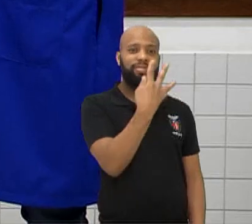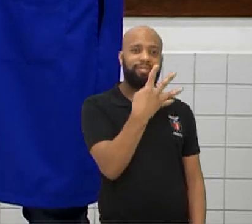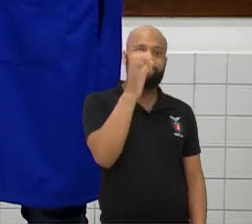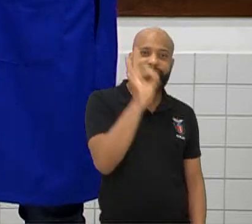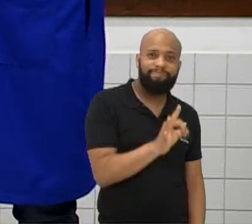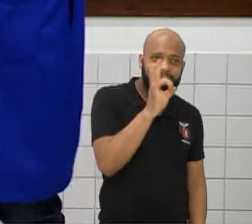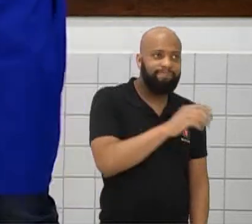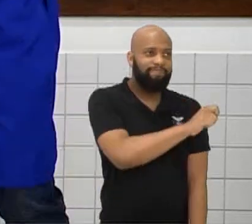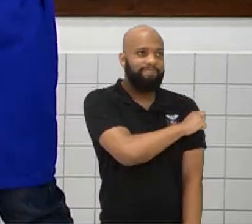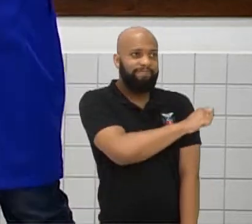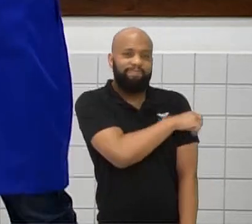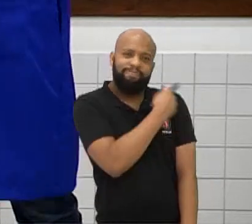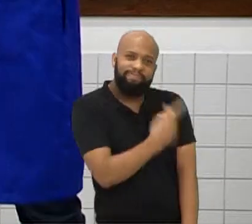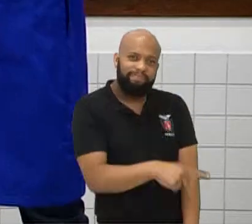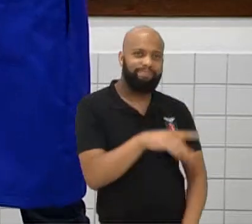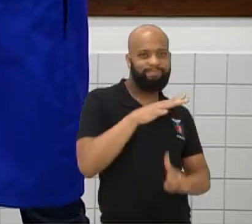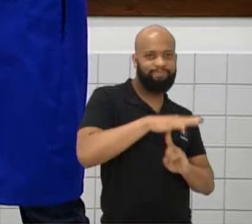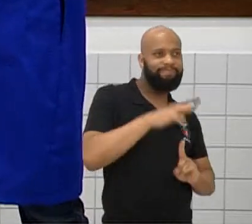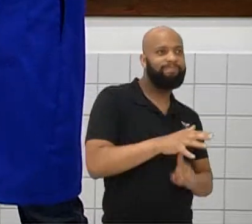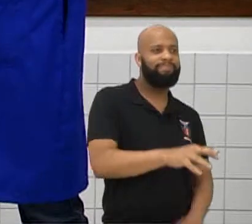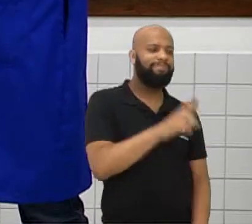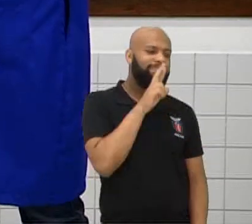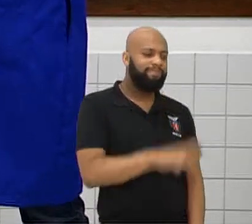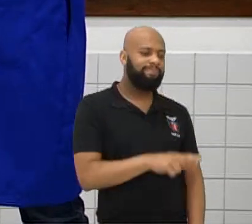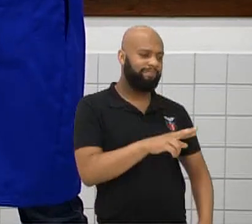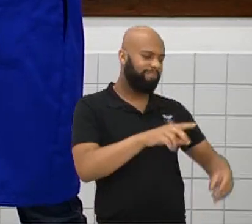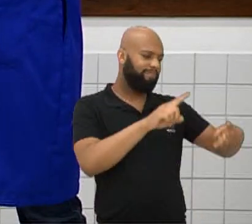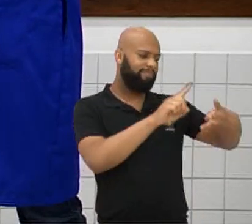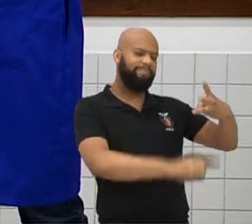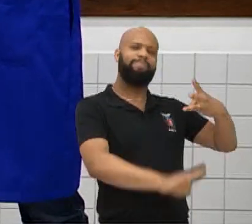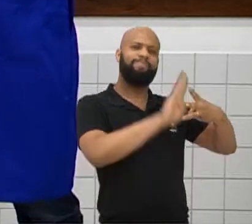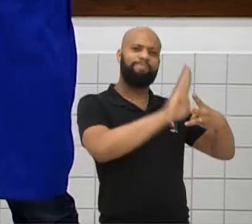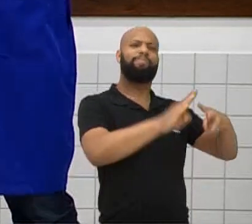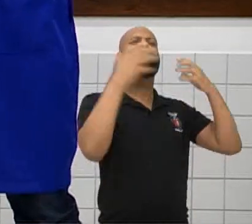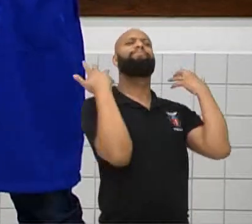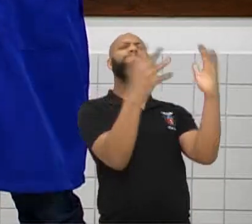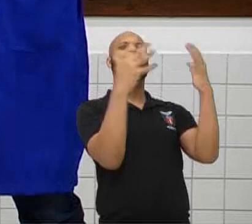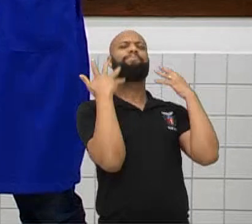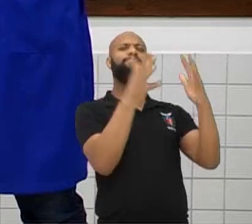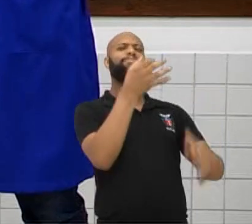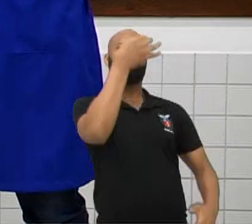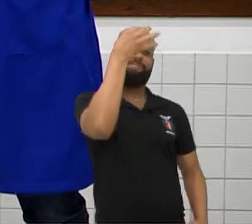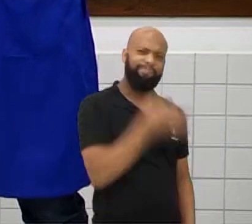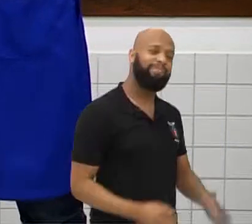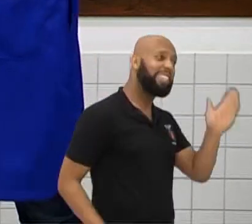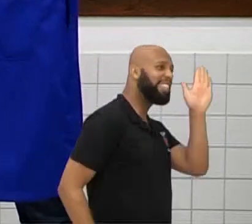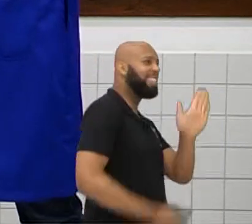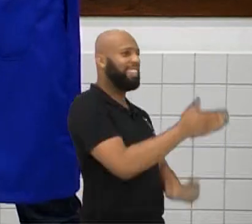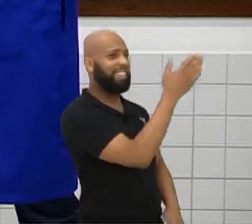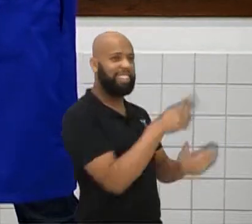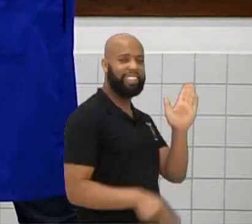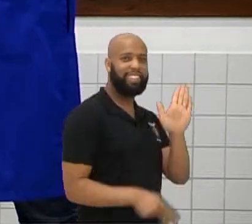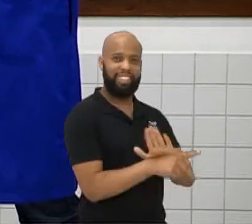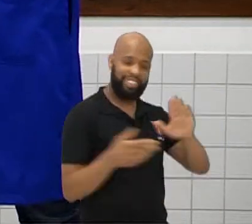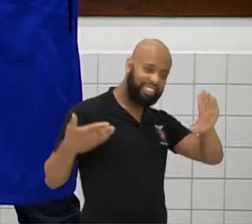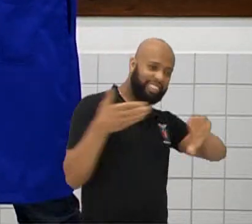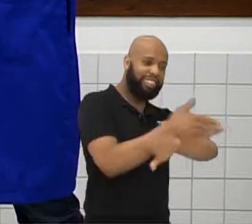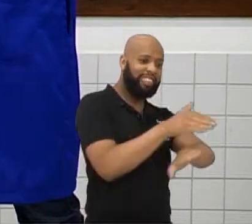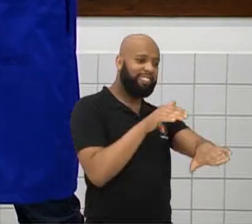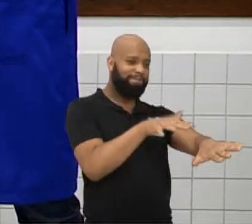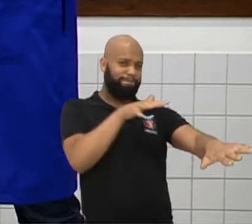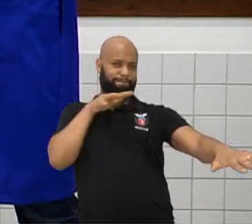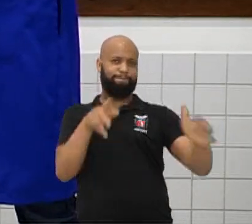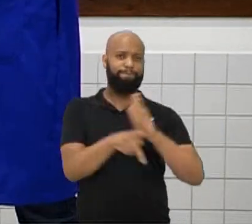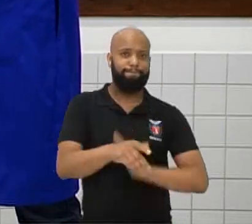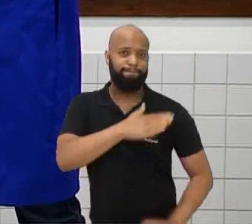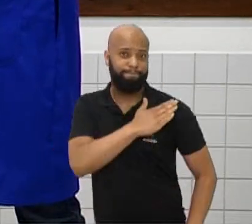dos estudantes do Paraná responderam a alternativa B corretamente. Fugir da invasão do exército francês. Eles